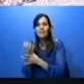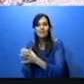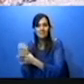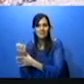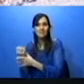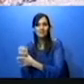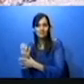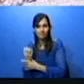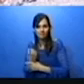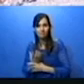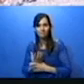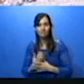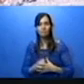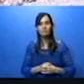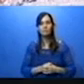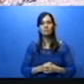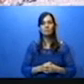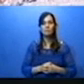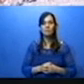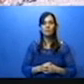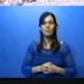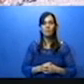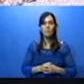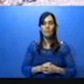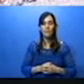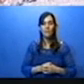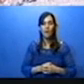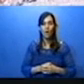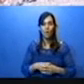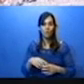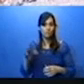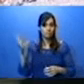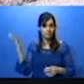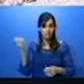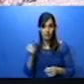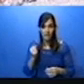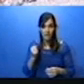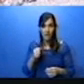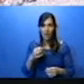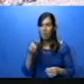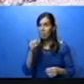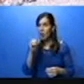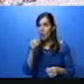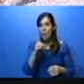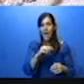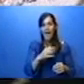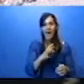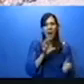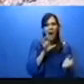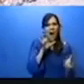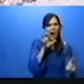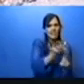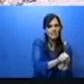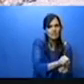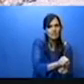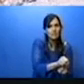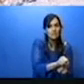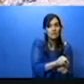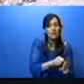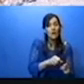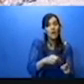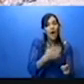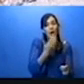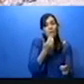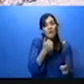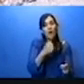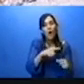matéria orgânica em decomposição. Possivelmente, os que vieram, eles não eram carnívoros, eram todos animais que se